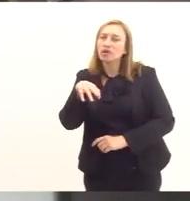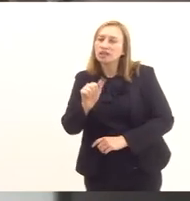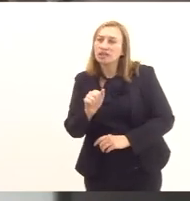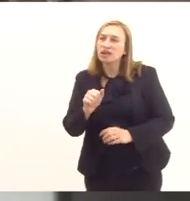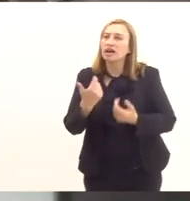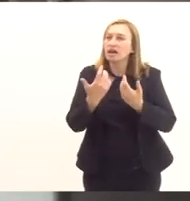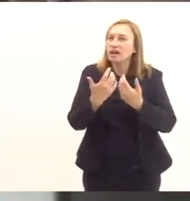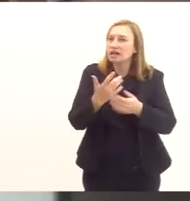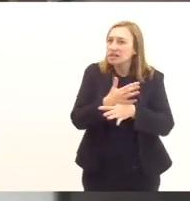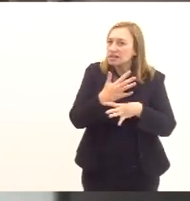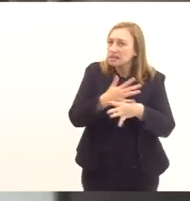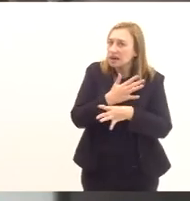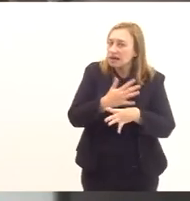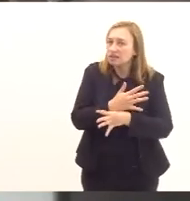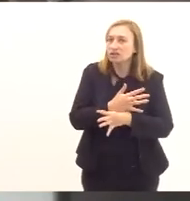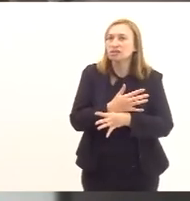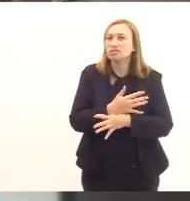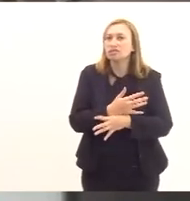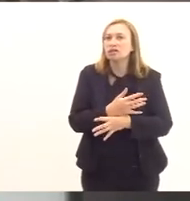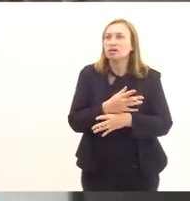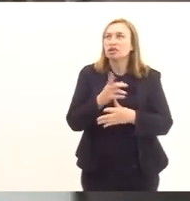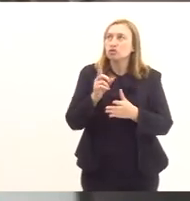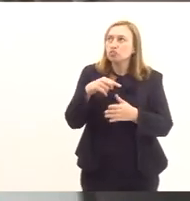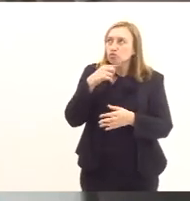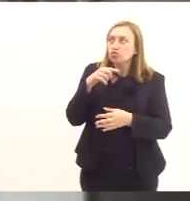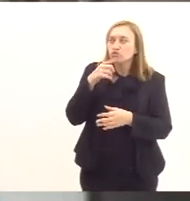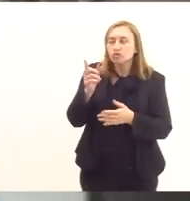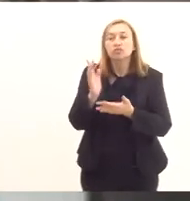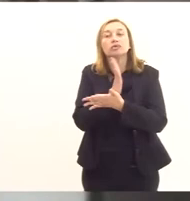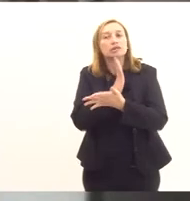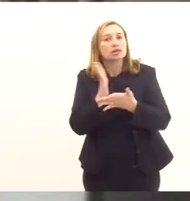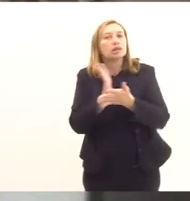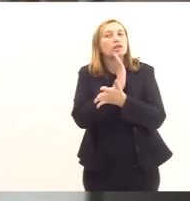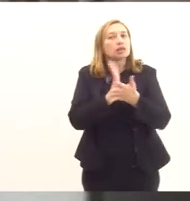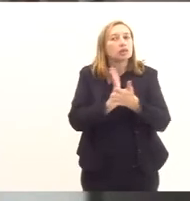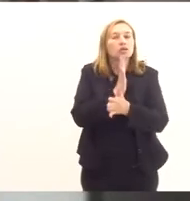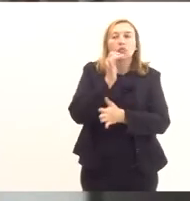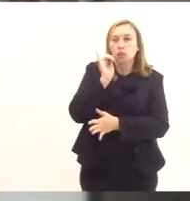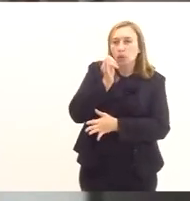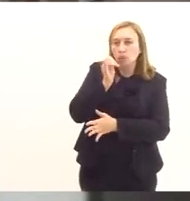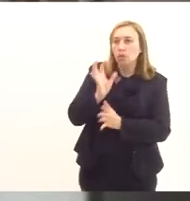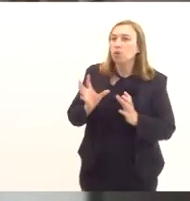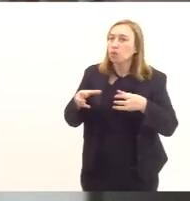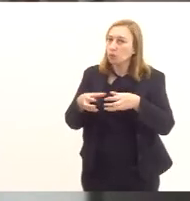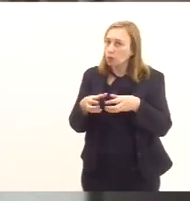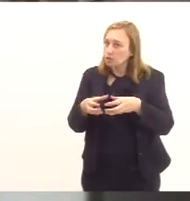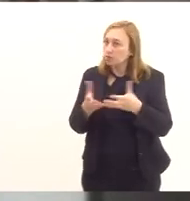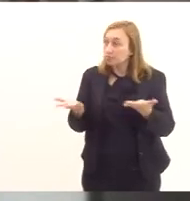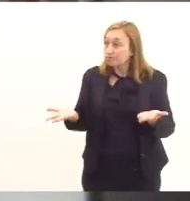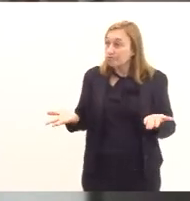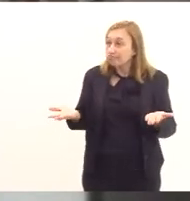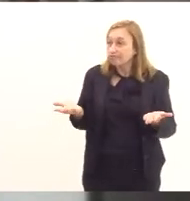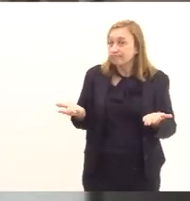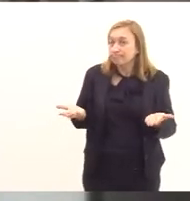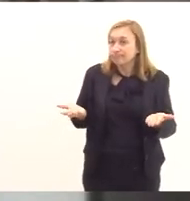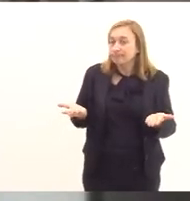cidade ainda tem questionamento com relação ao relatório da comissão